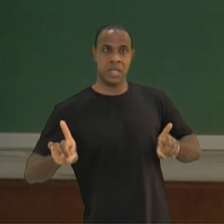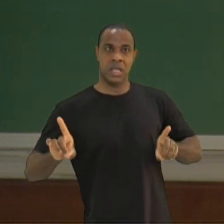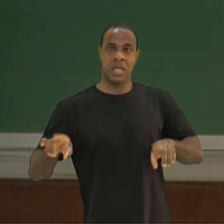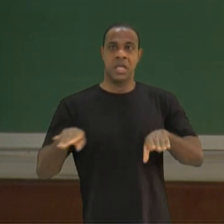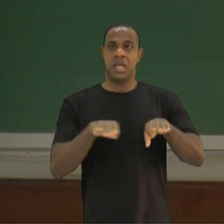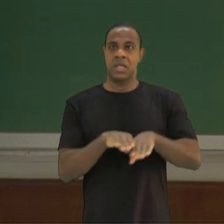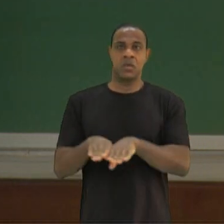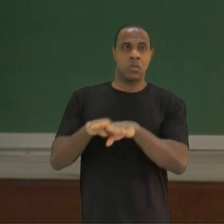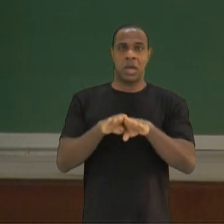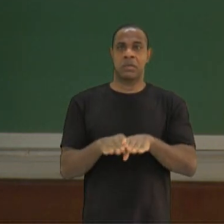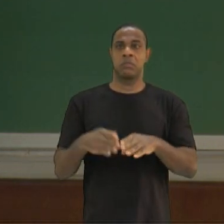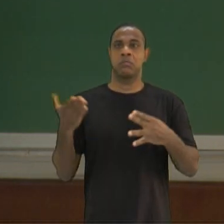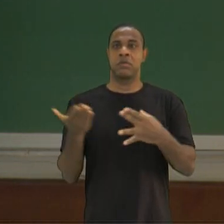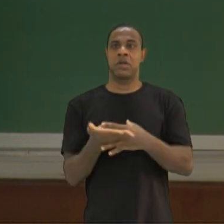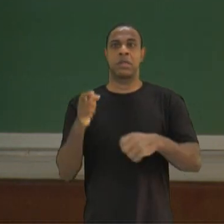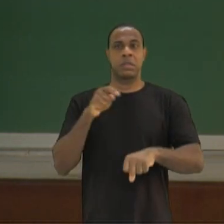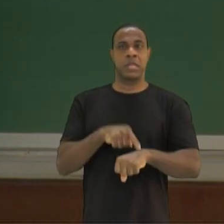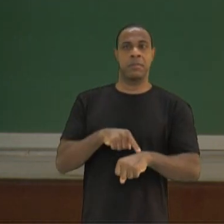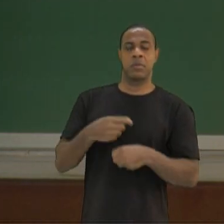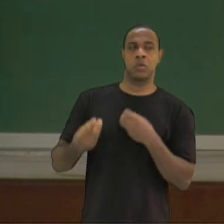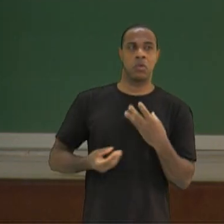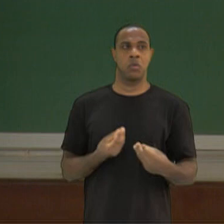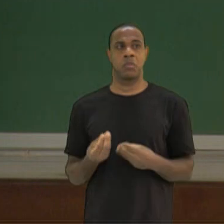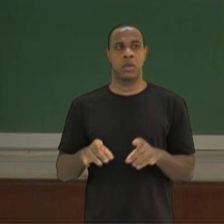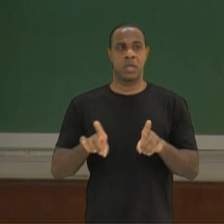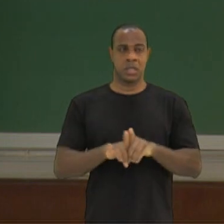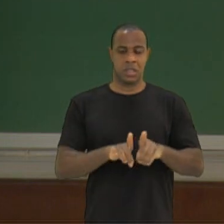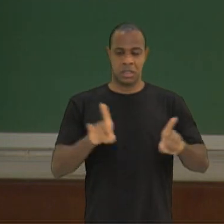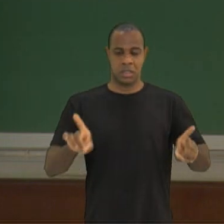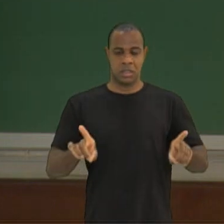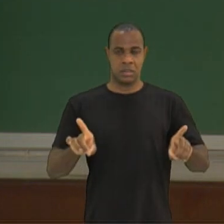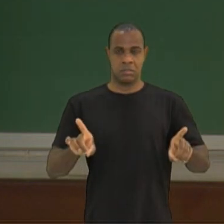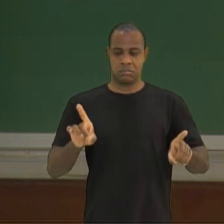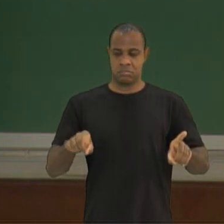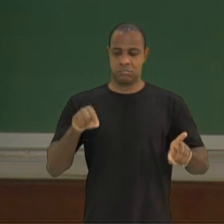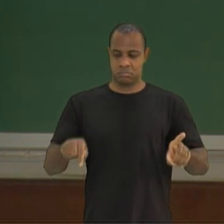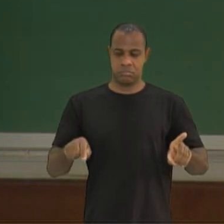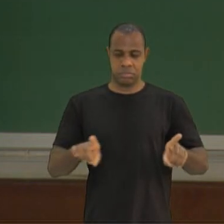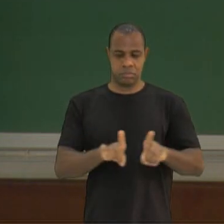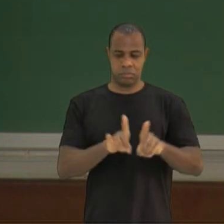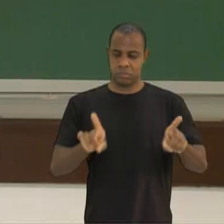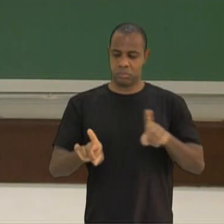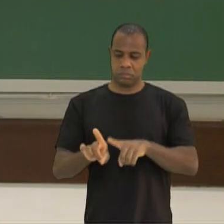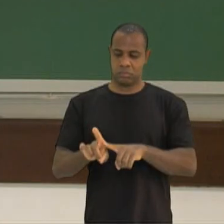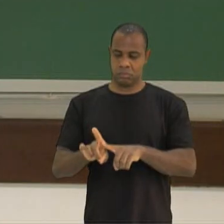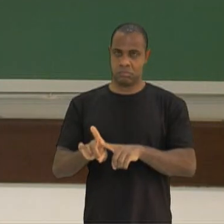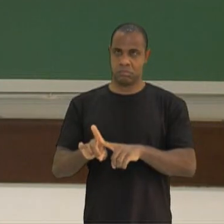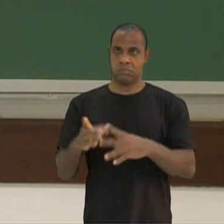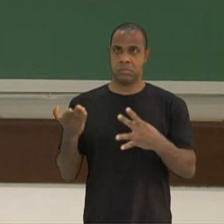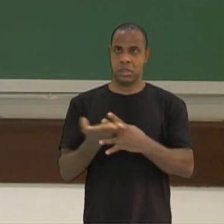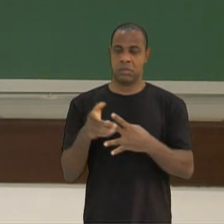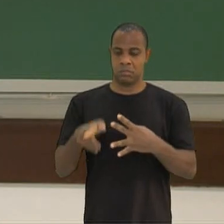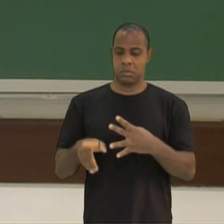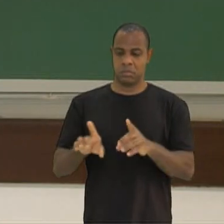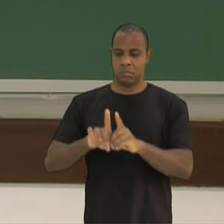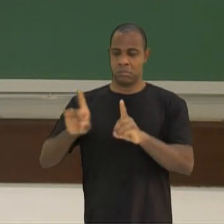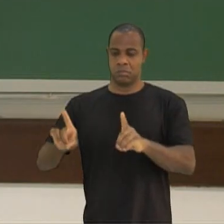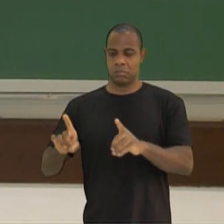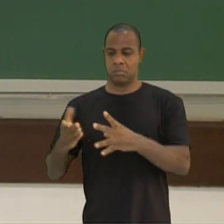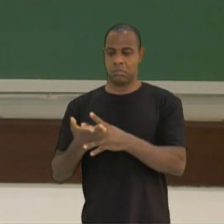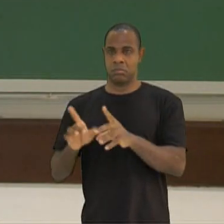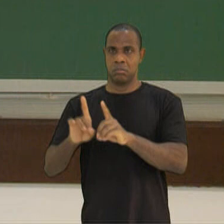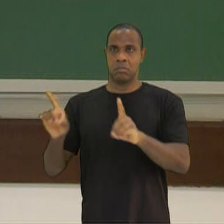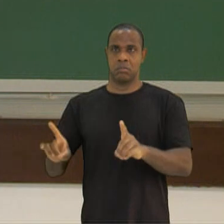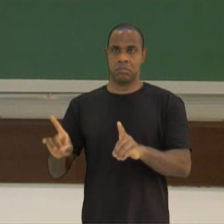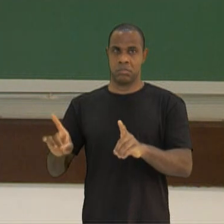os intervalos de tempo. Então, a distância a cada certo tempo é sempre a mesma. Isso significa, né, que é uma